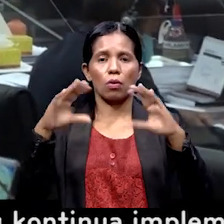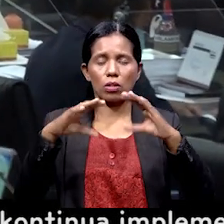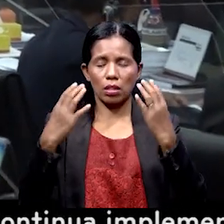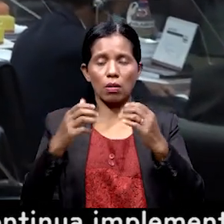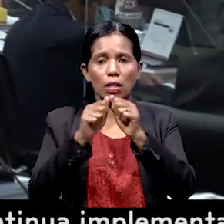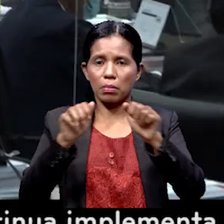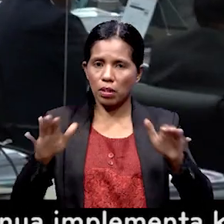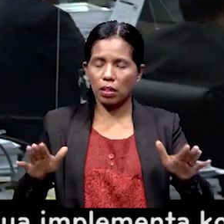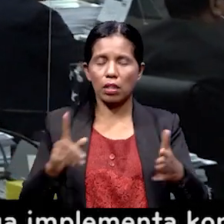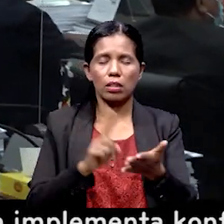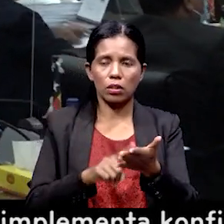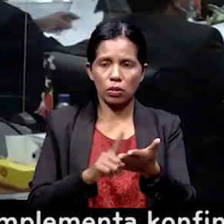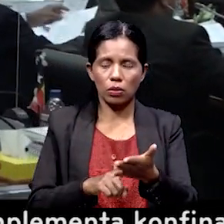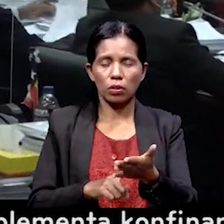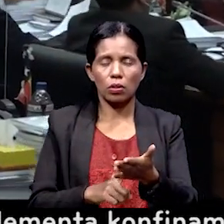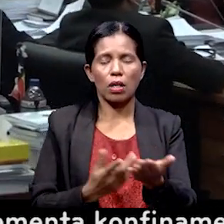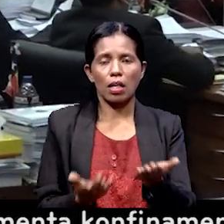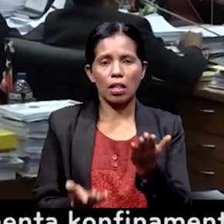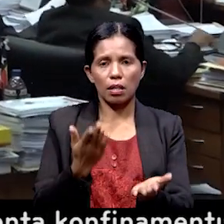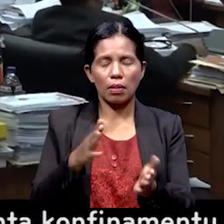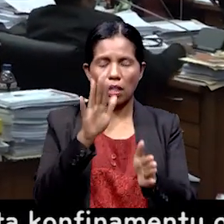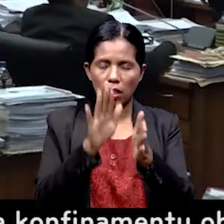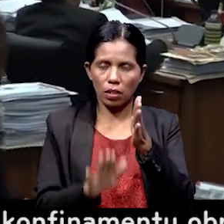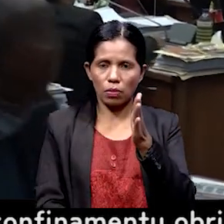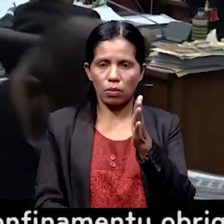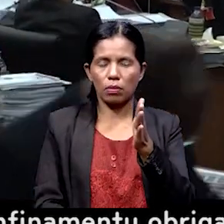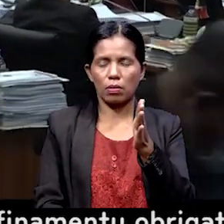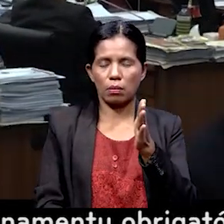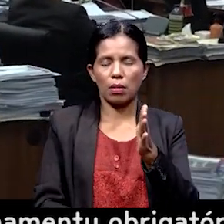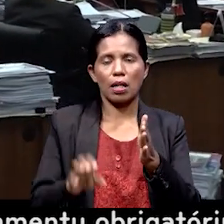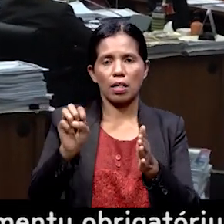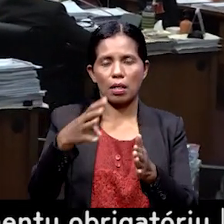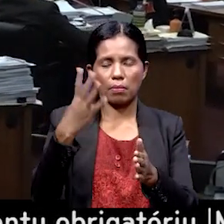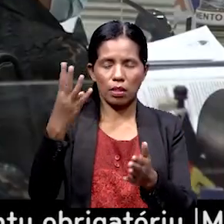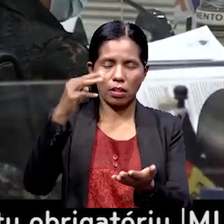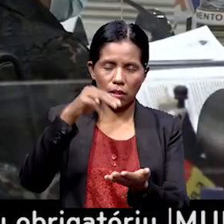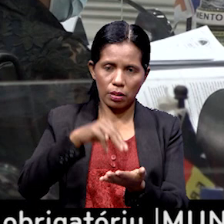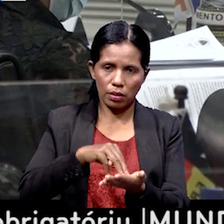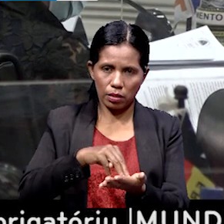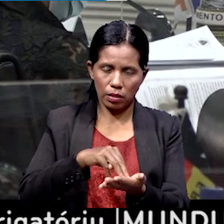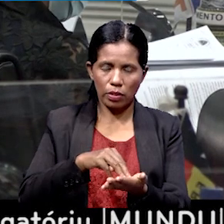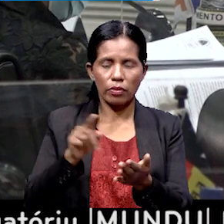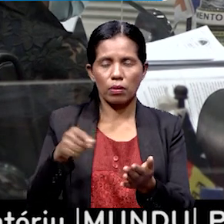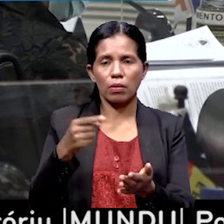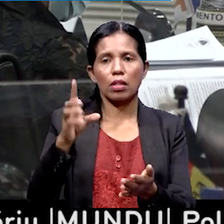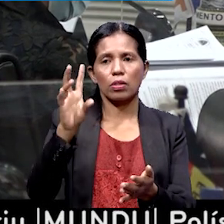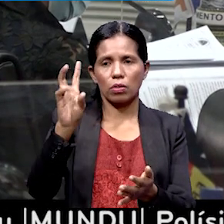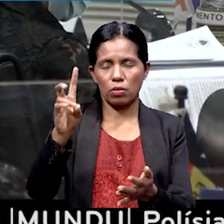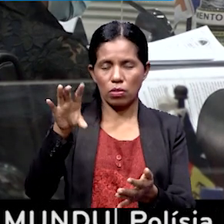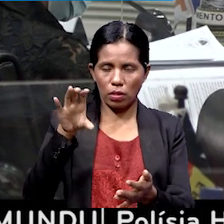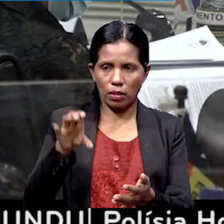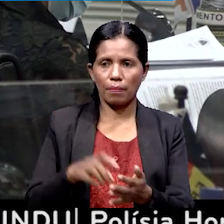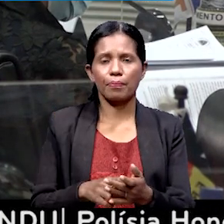Administração, discute no teto, reduz, batou com sanulo resinhat, vírgula atusito. Tuir publicação